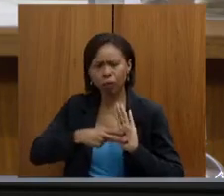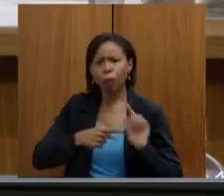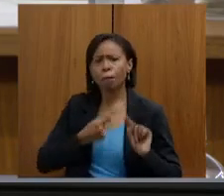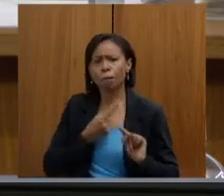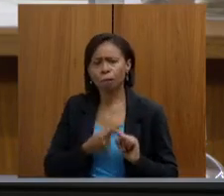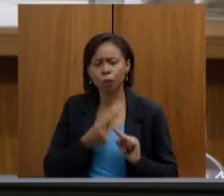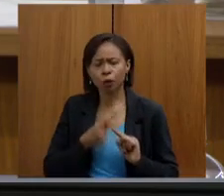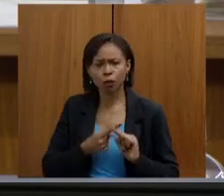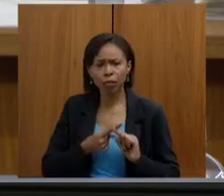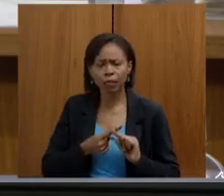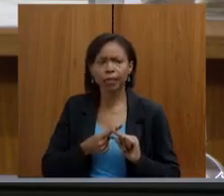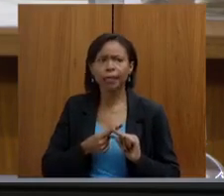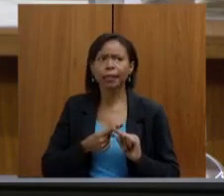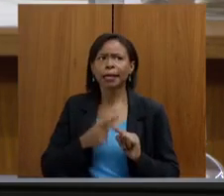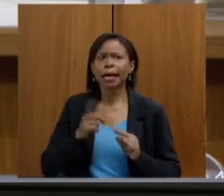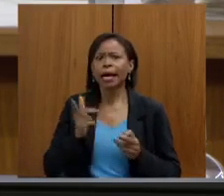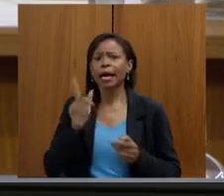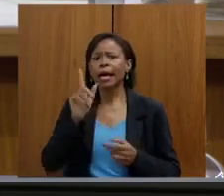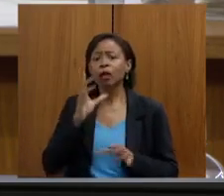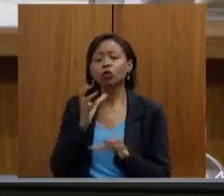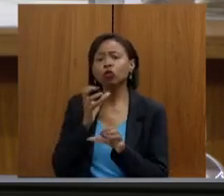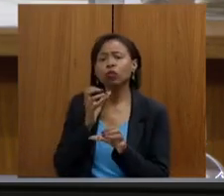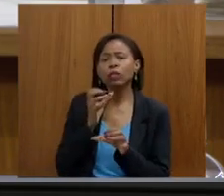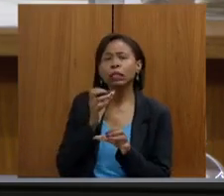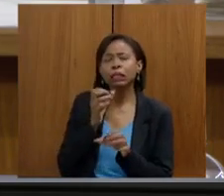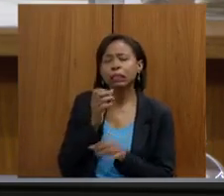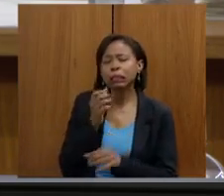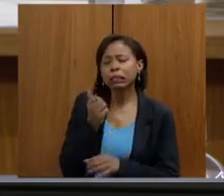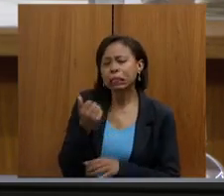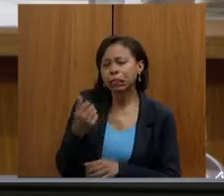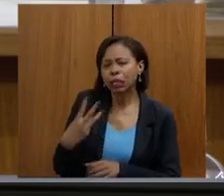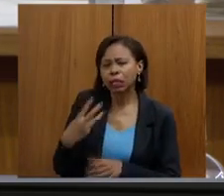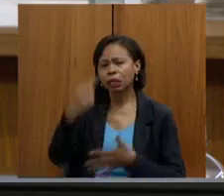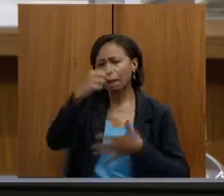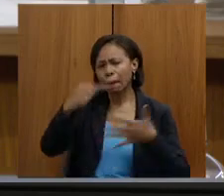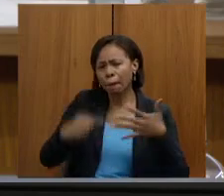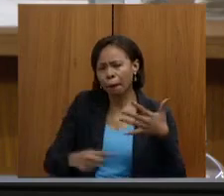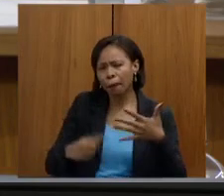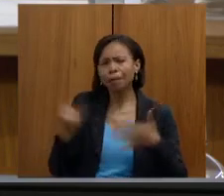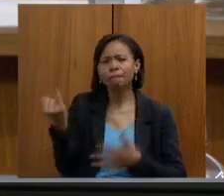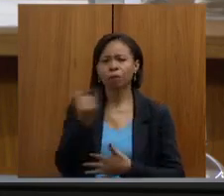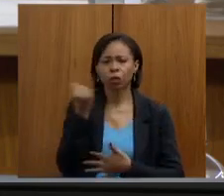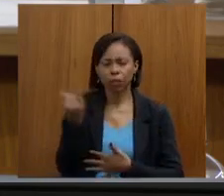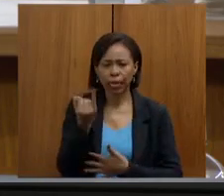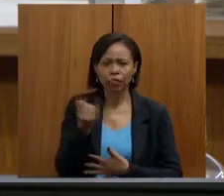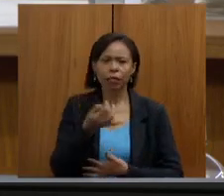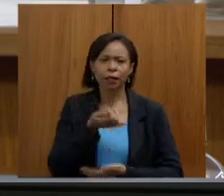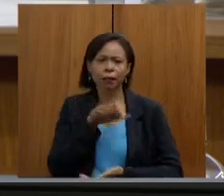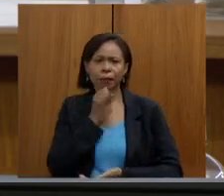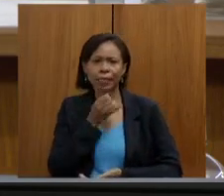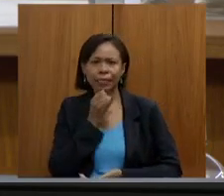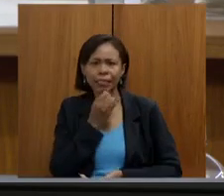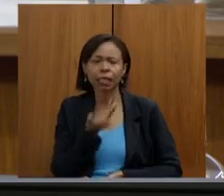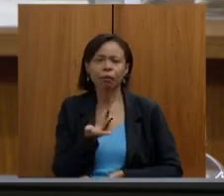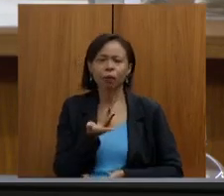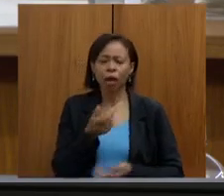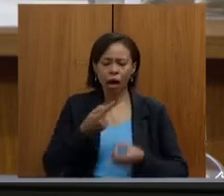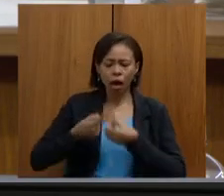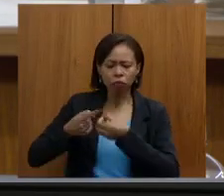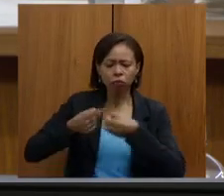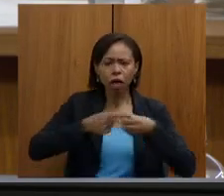consideração três 13 fatores importantes como por exemplo verticalização da cidade